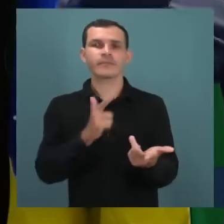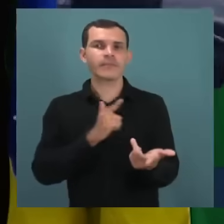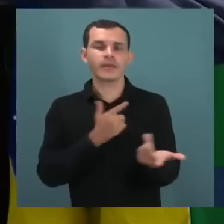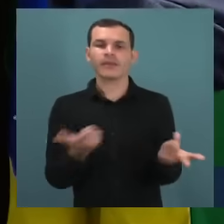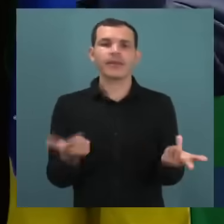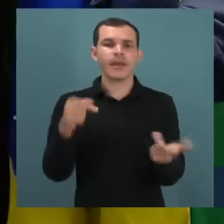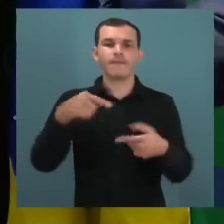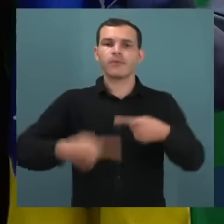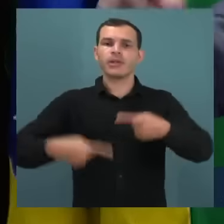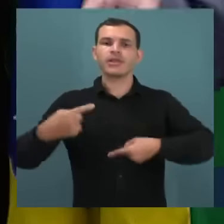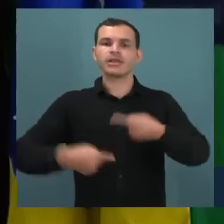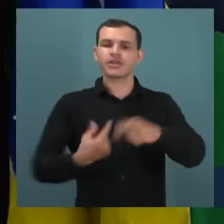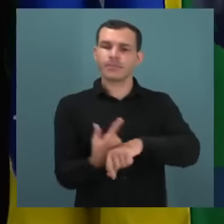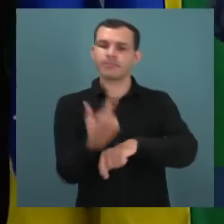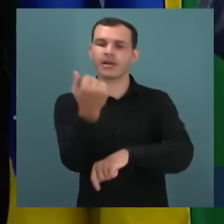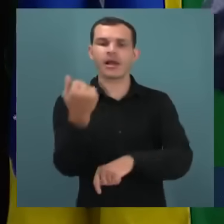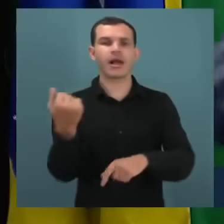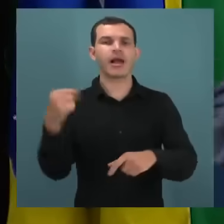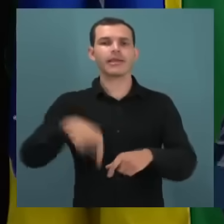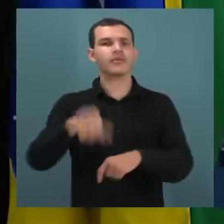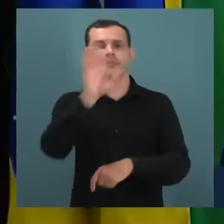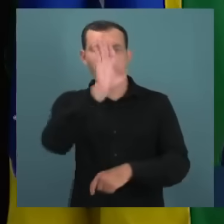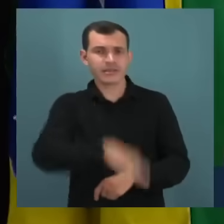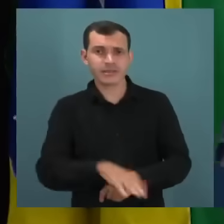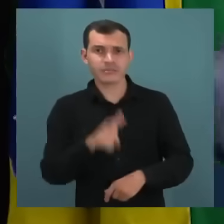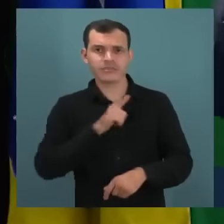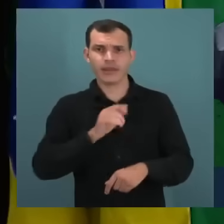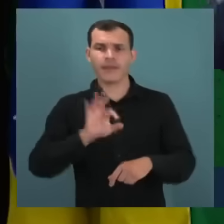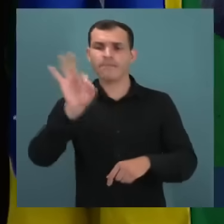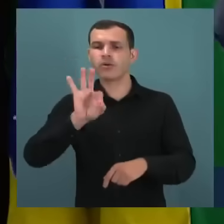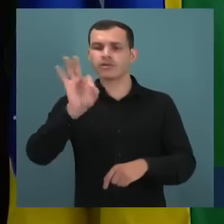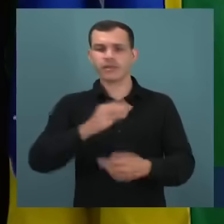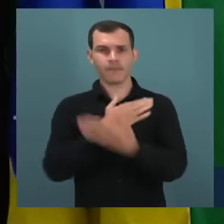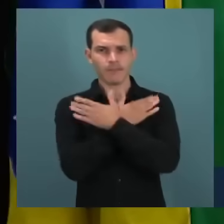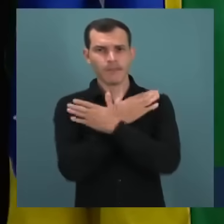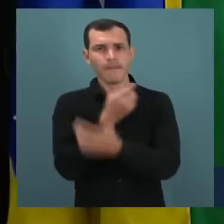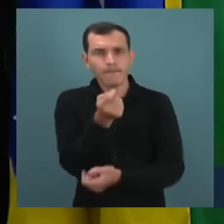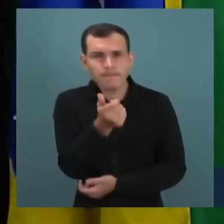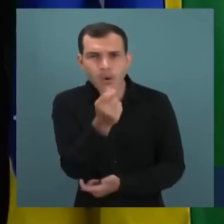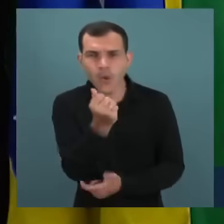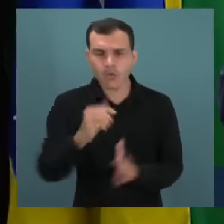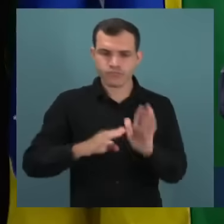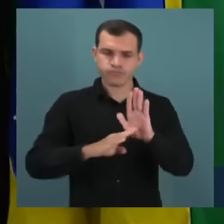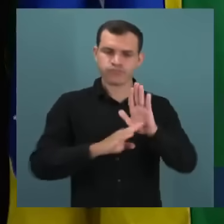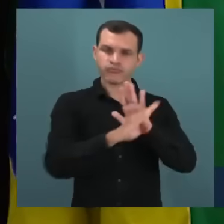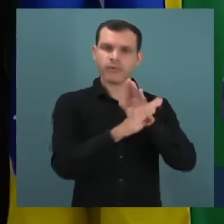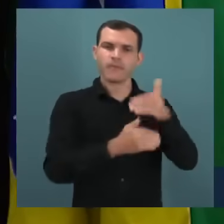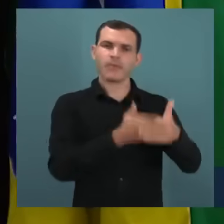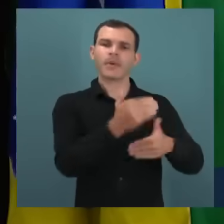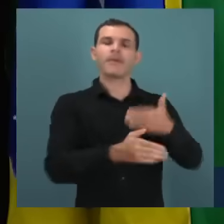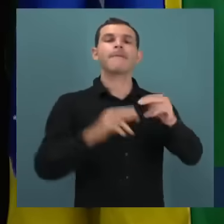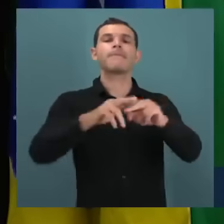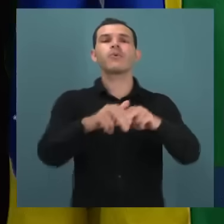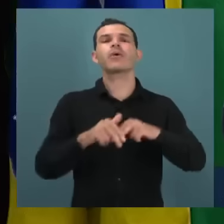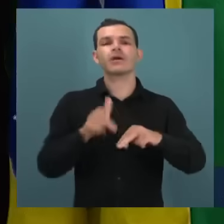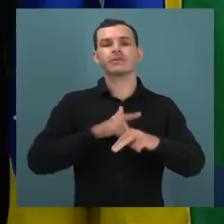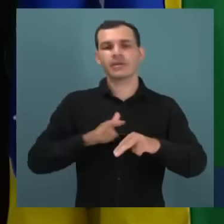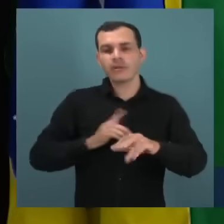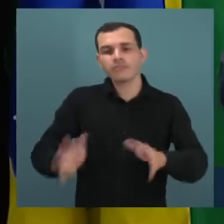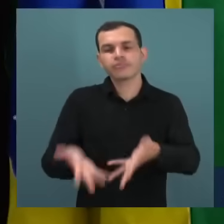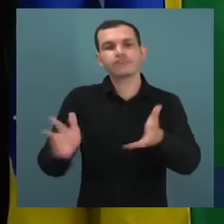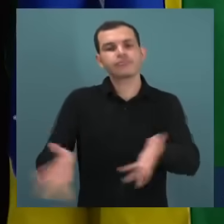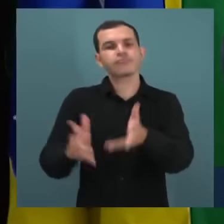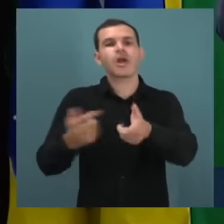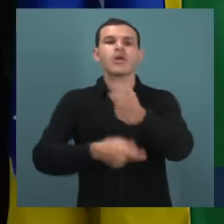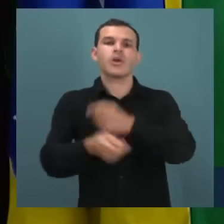era conduzida. Eram as menores taxas de desemprego, era o crescimento proporcionado pelos incentivos dados à economia